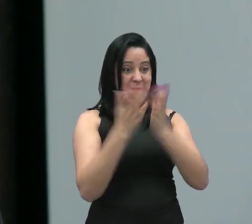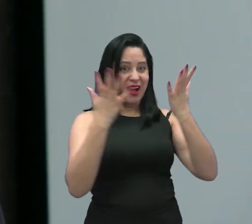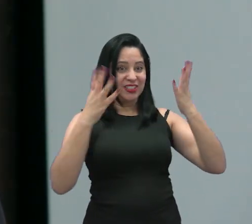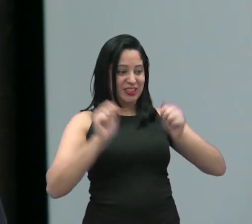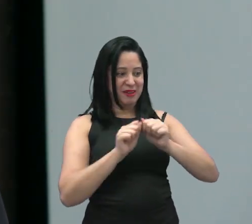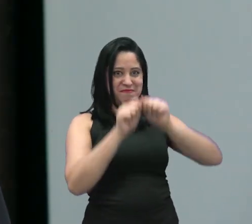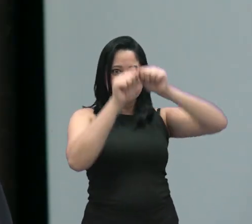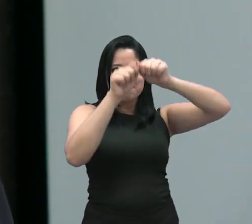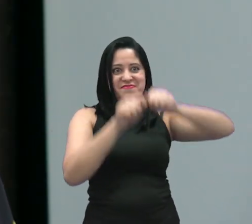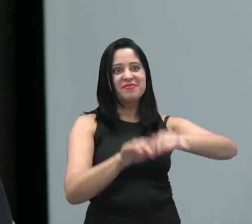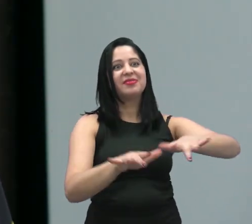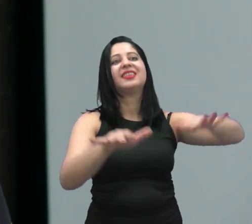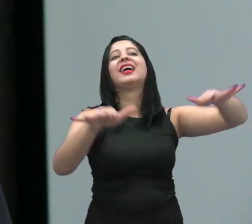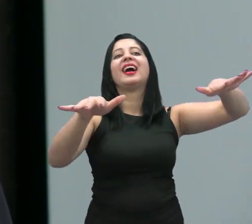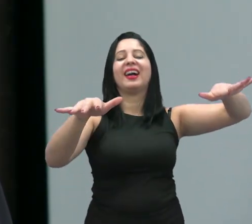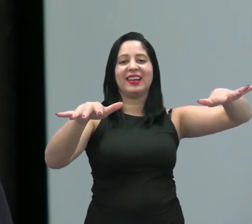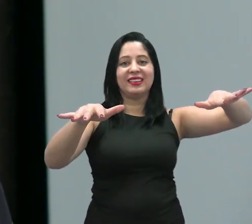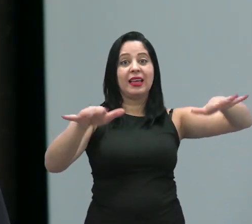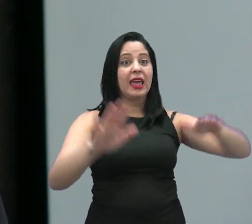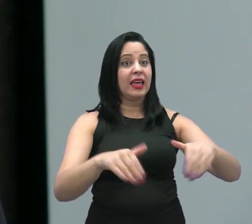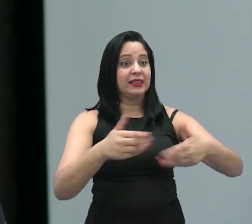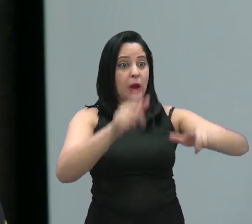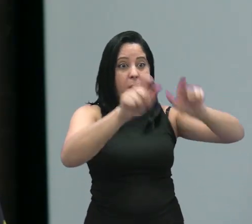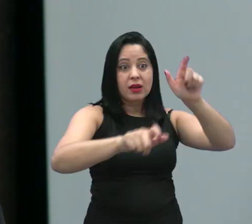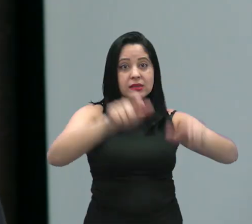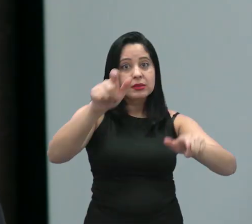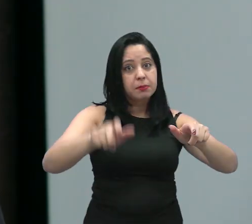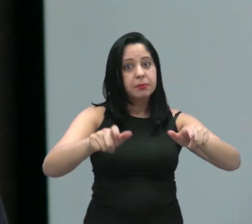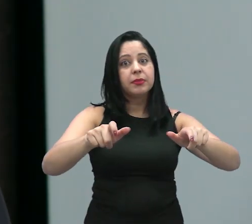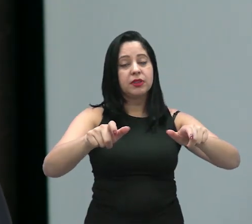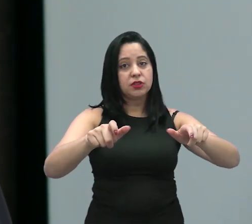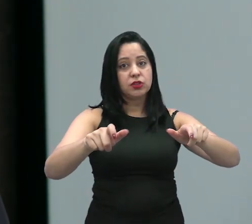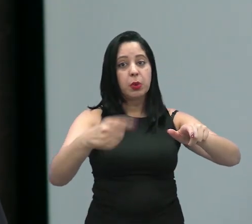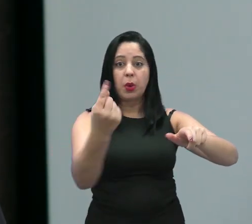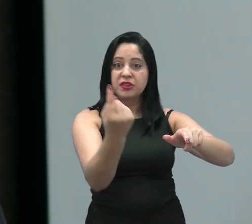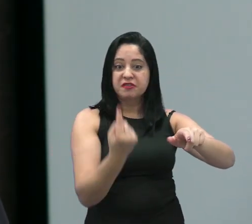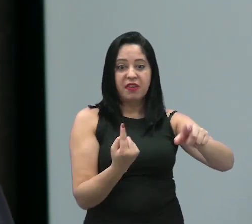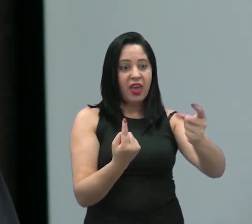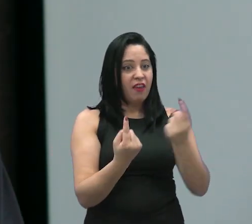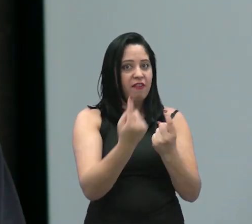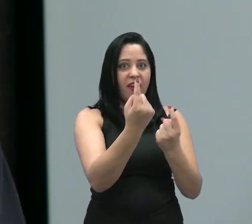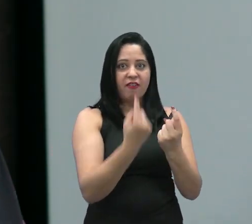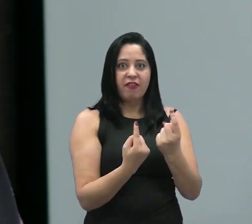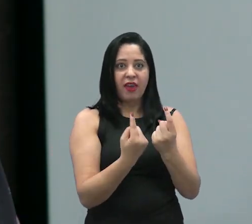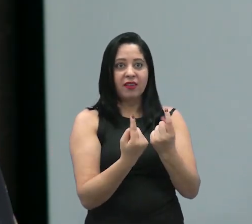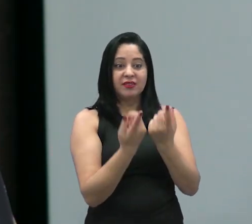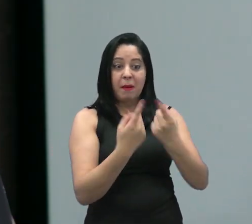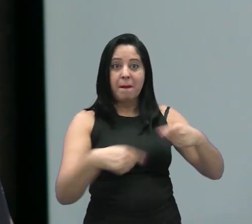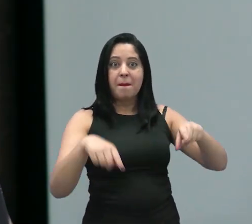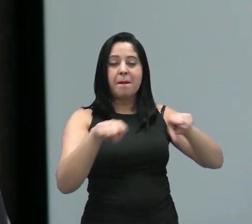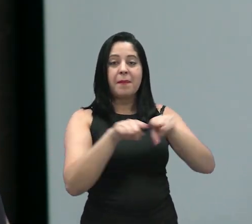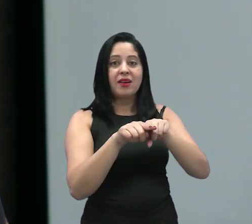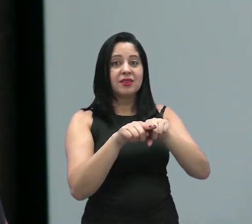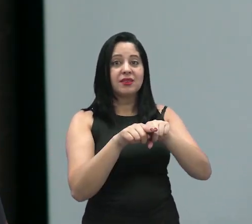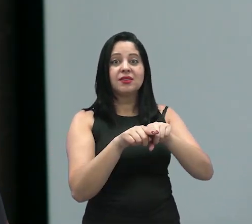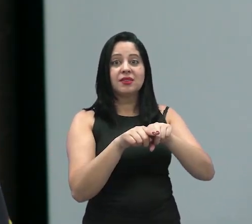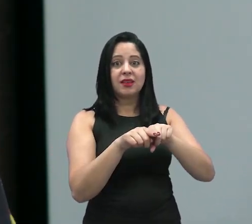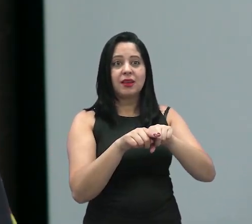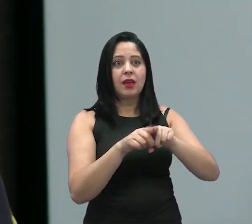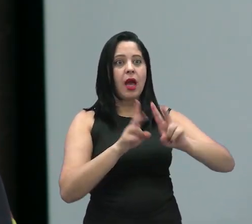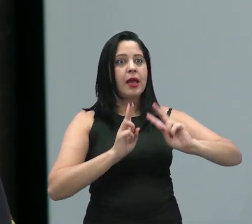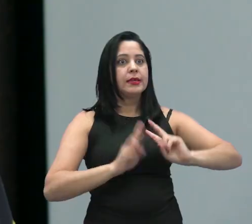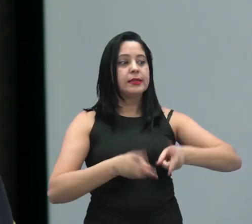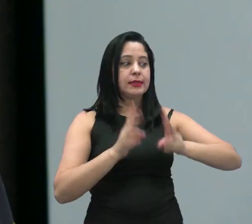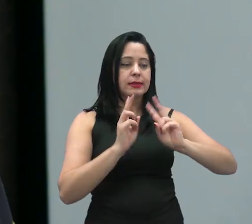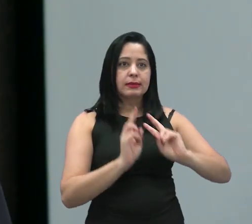essa magia e isso acaba contagiando. Então, as pessoas que nos conhecem, que vão até nós, que participam do projeto,